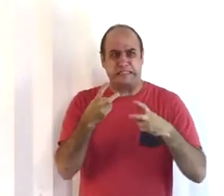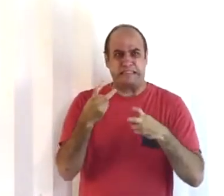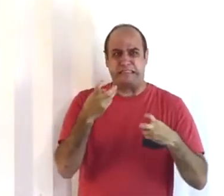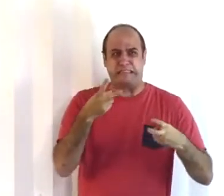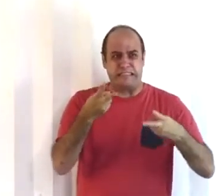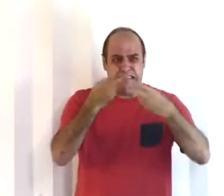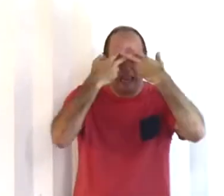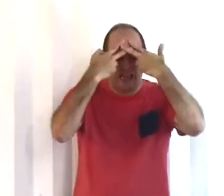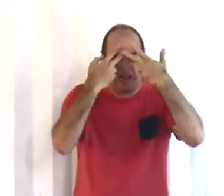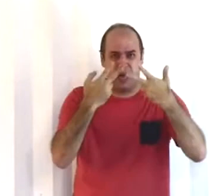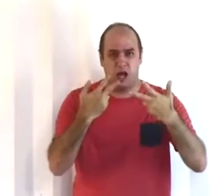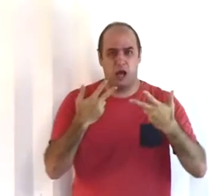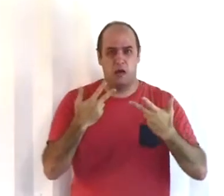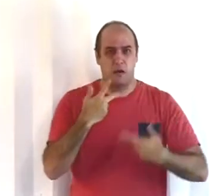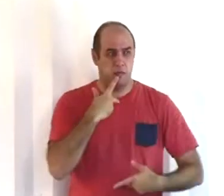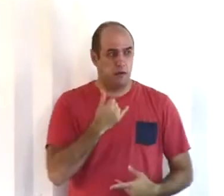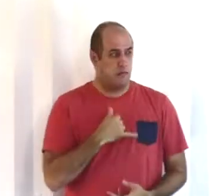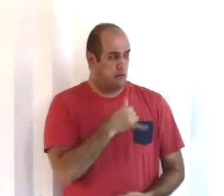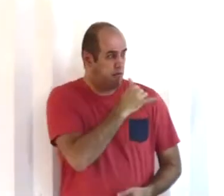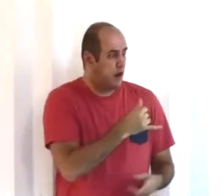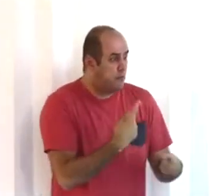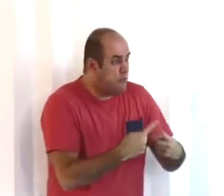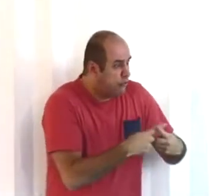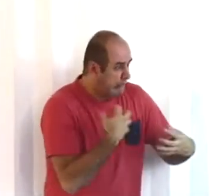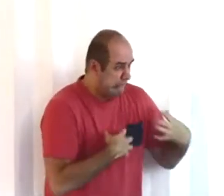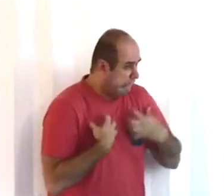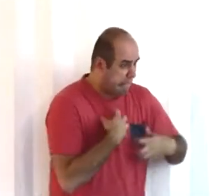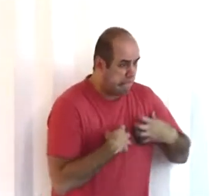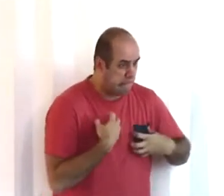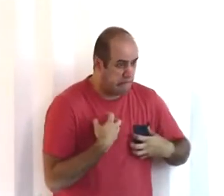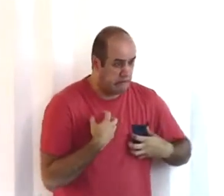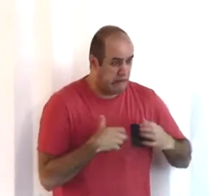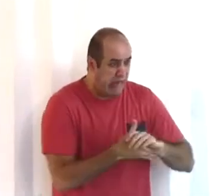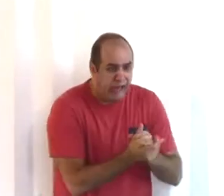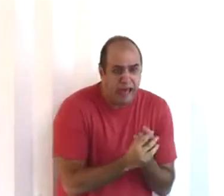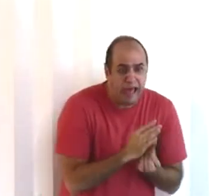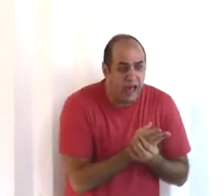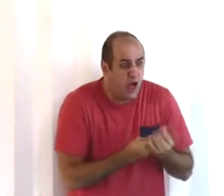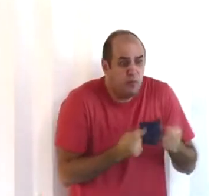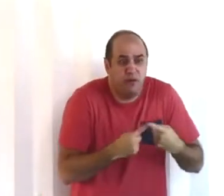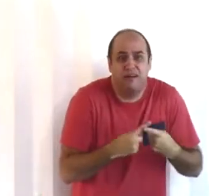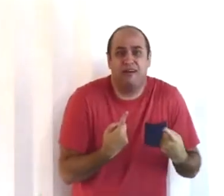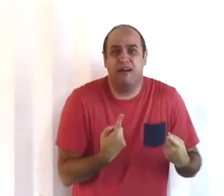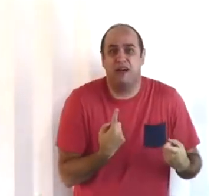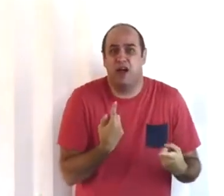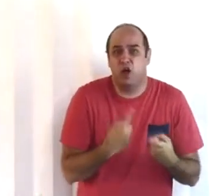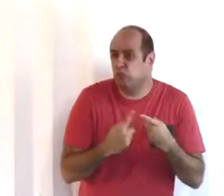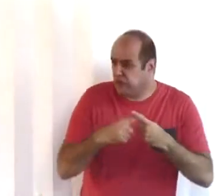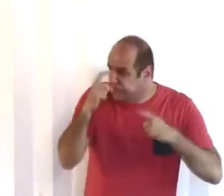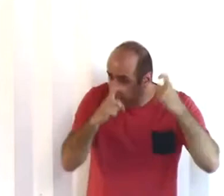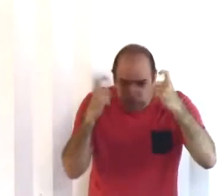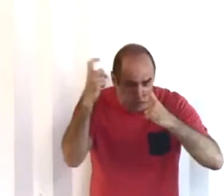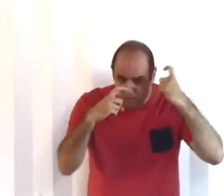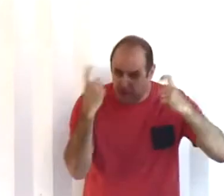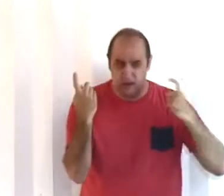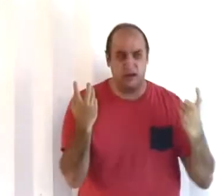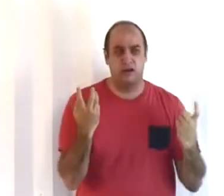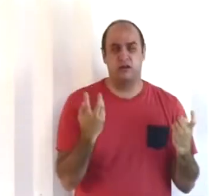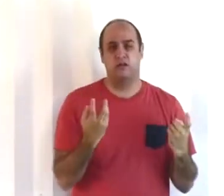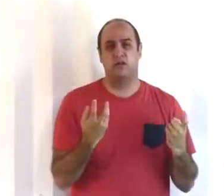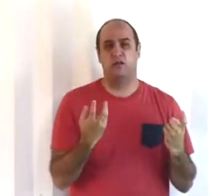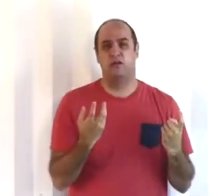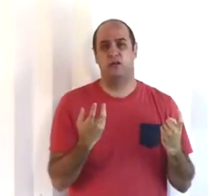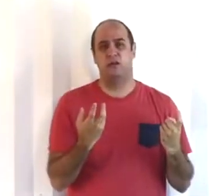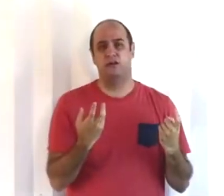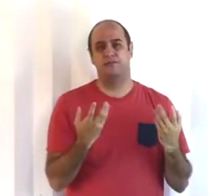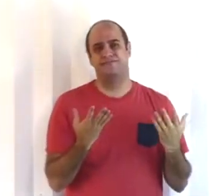por que o meu filho está tão desesperado? Por que a minha filha está tão ansiosa? Por que nós estamos vivendo essa preocupação tão grande? Meu